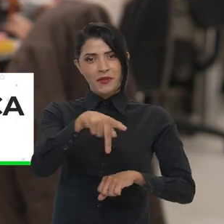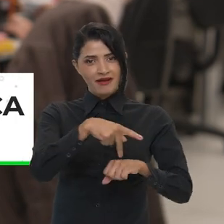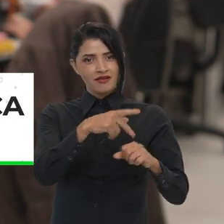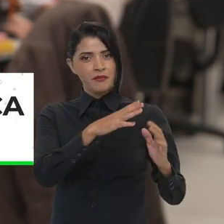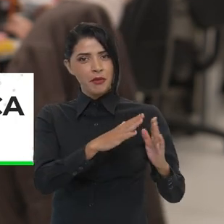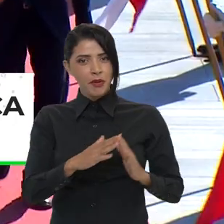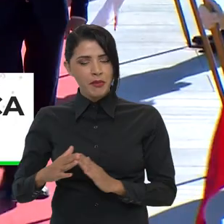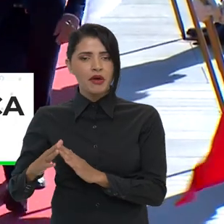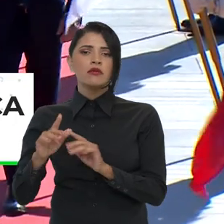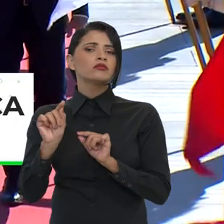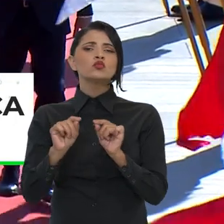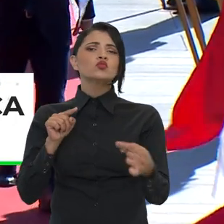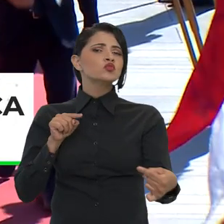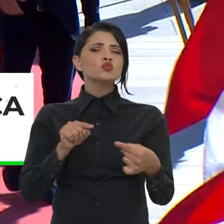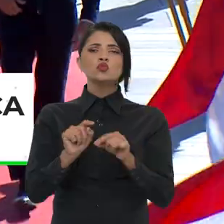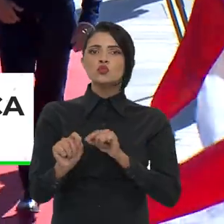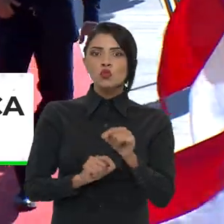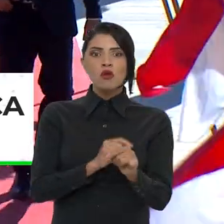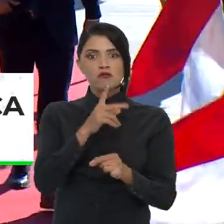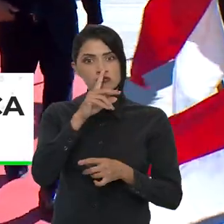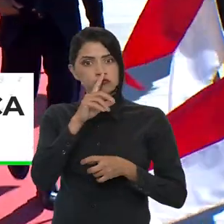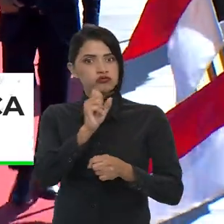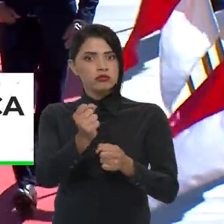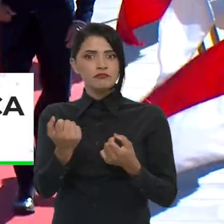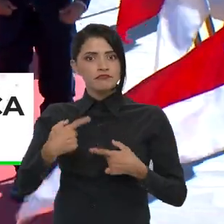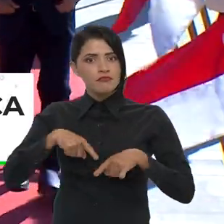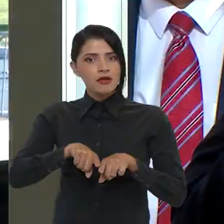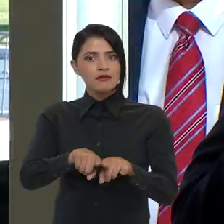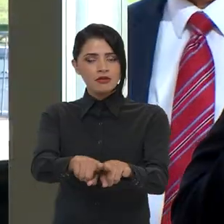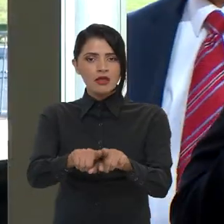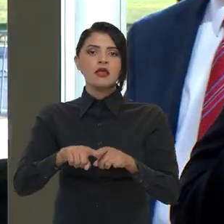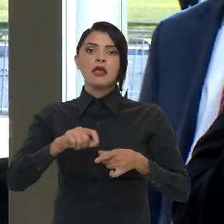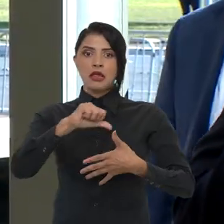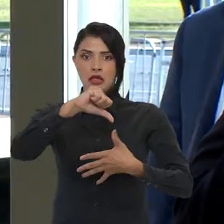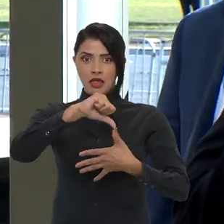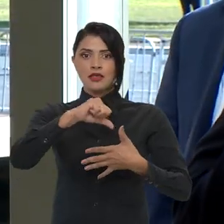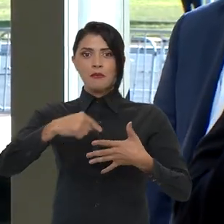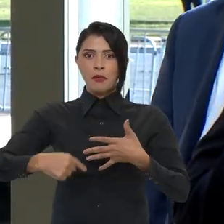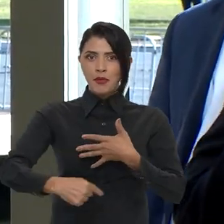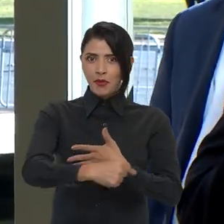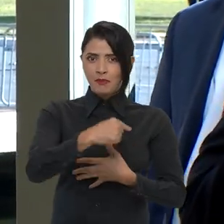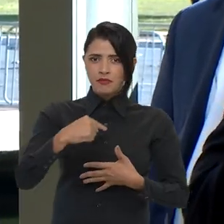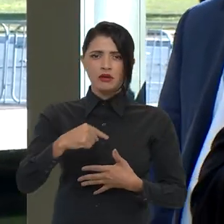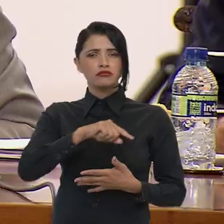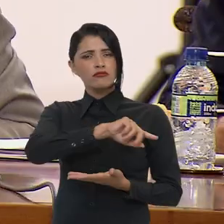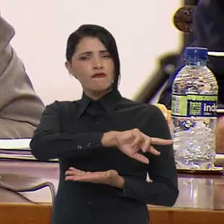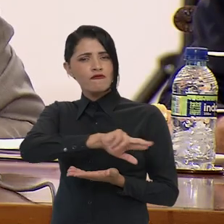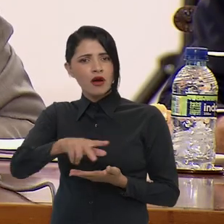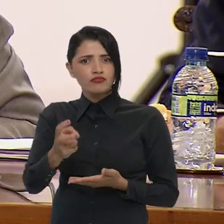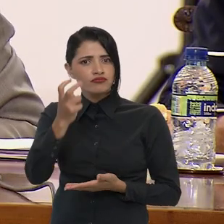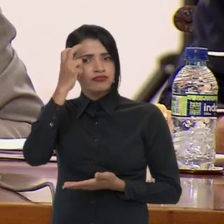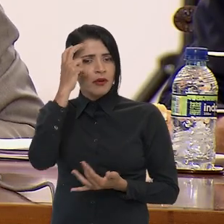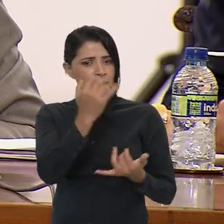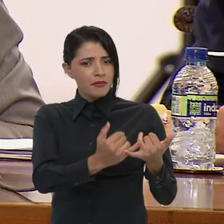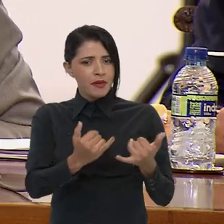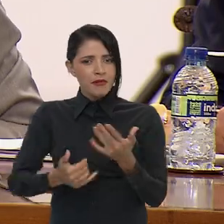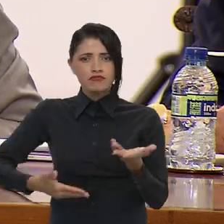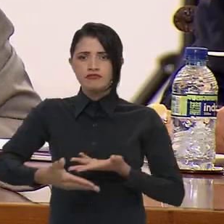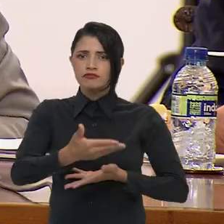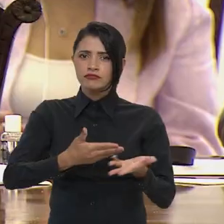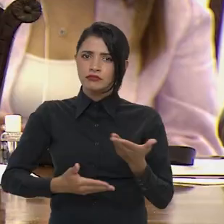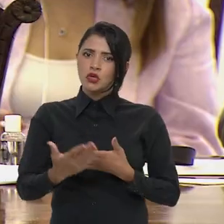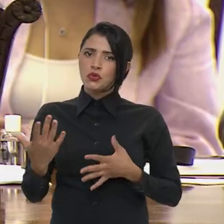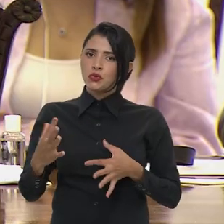países vizinhos. O objetivo do encontro é fortalecer parcerias entre as nações sul-americanas. Com tantos laços